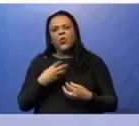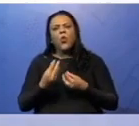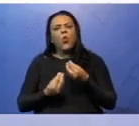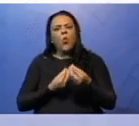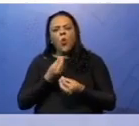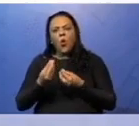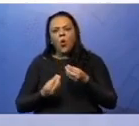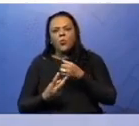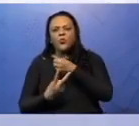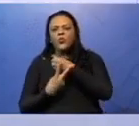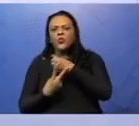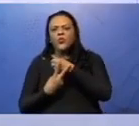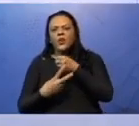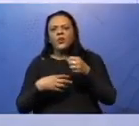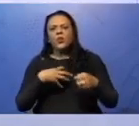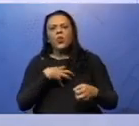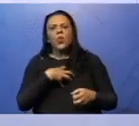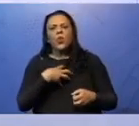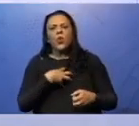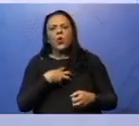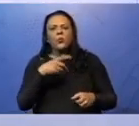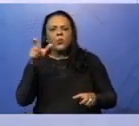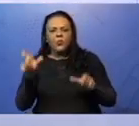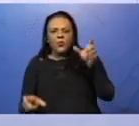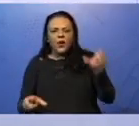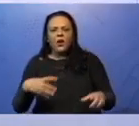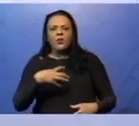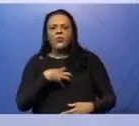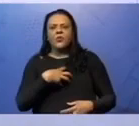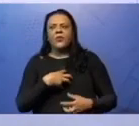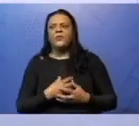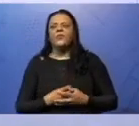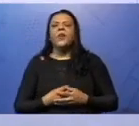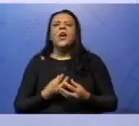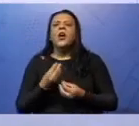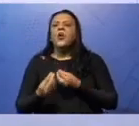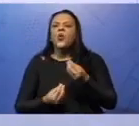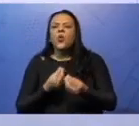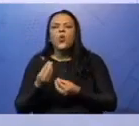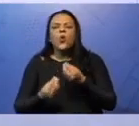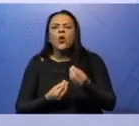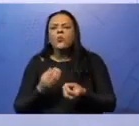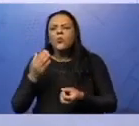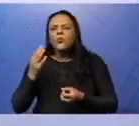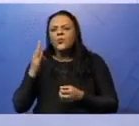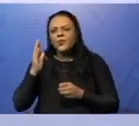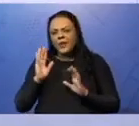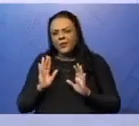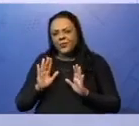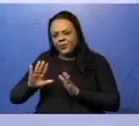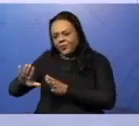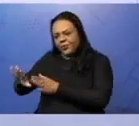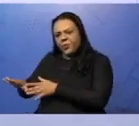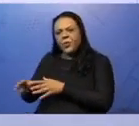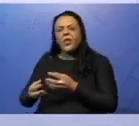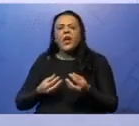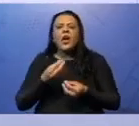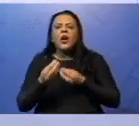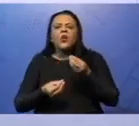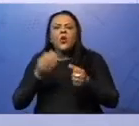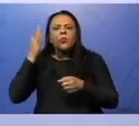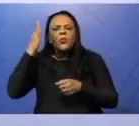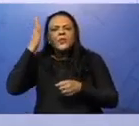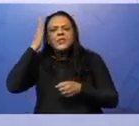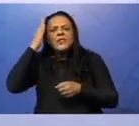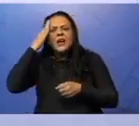tá? E como que eu vou saber, então, quais são os verbos de ligação? Gente, quase todos os verbos da língua são verbos de